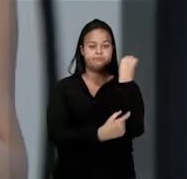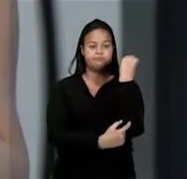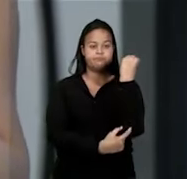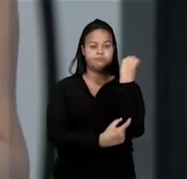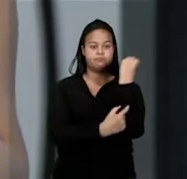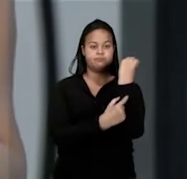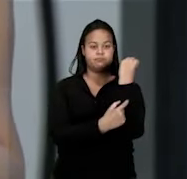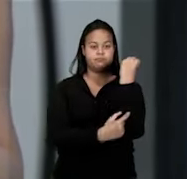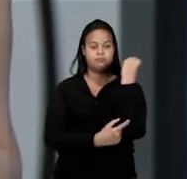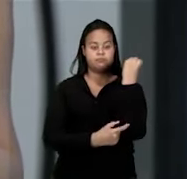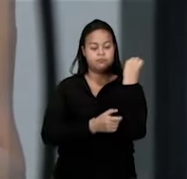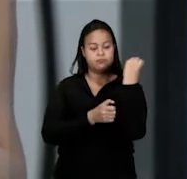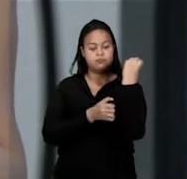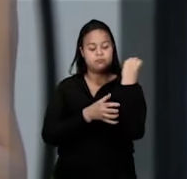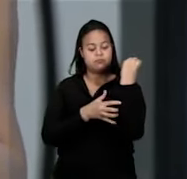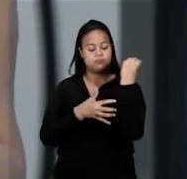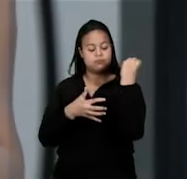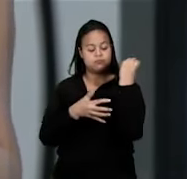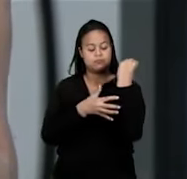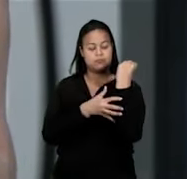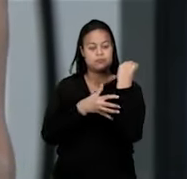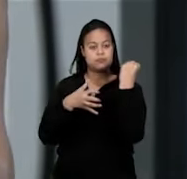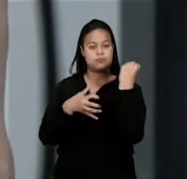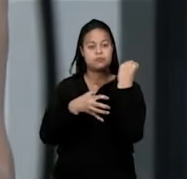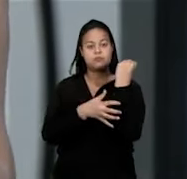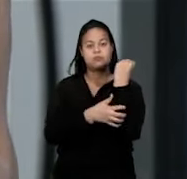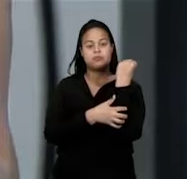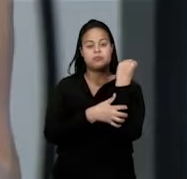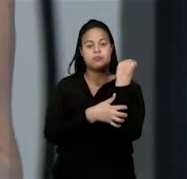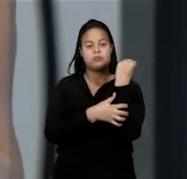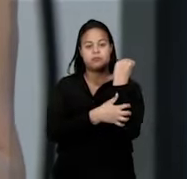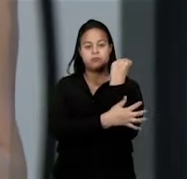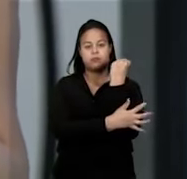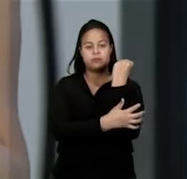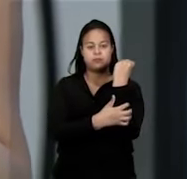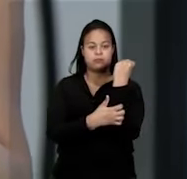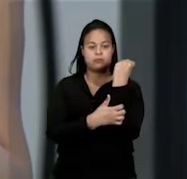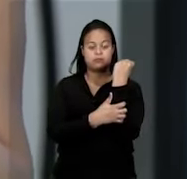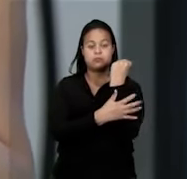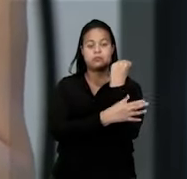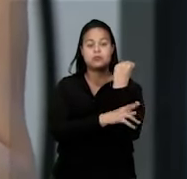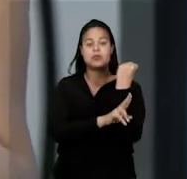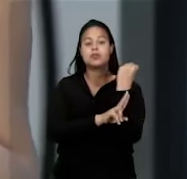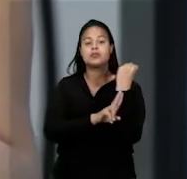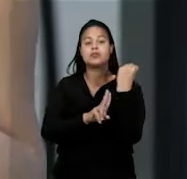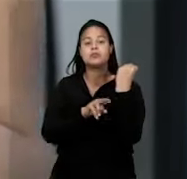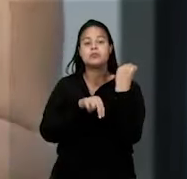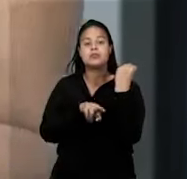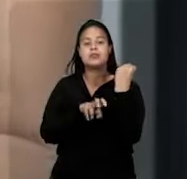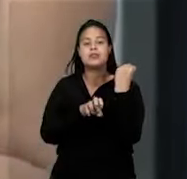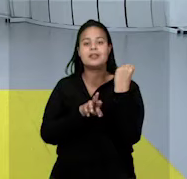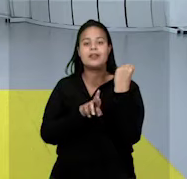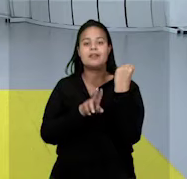espinhal que vai se direcionar para o corpo, nós vamos chamar de